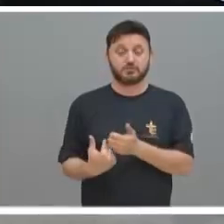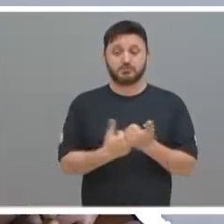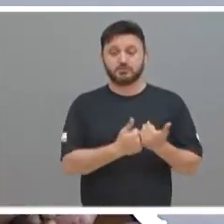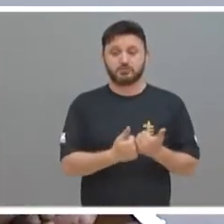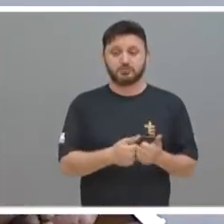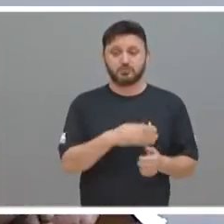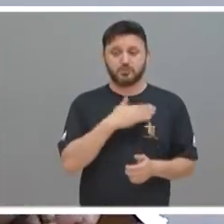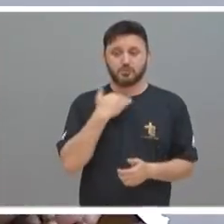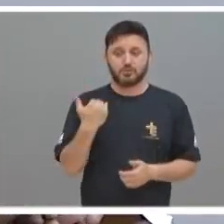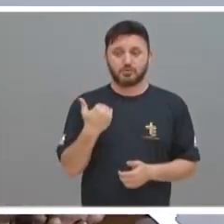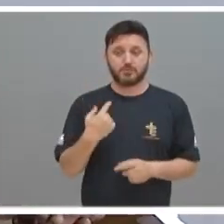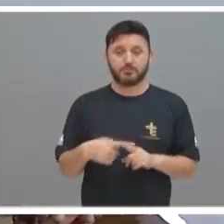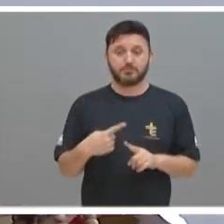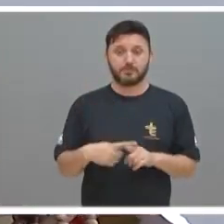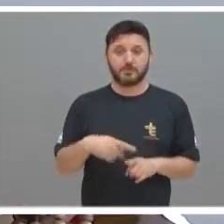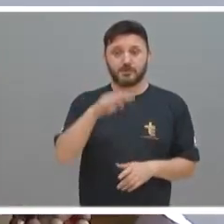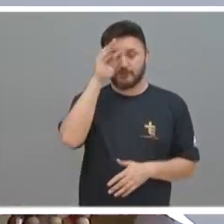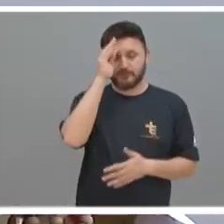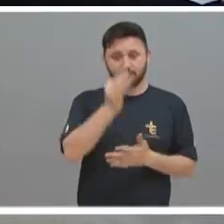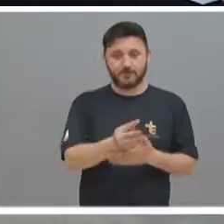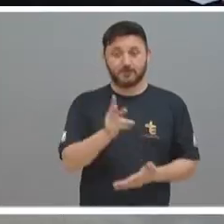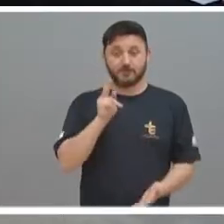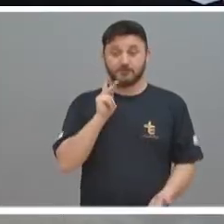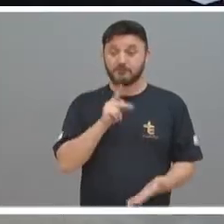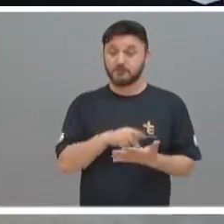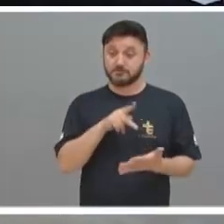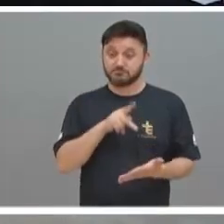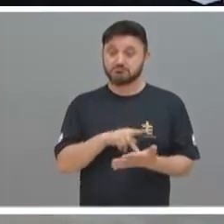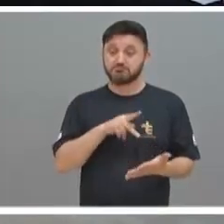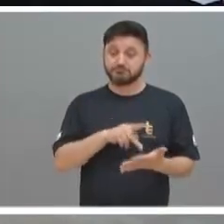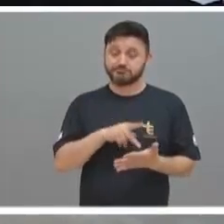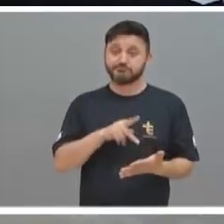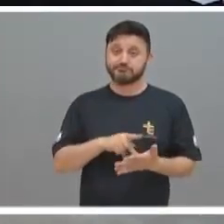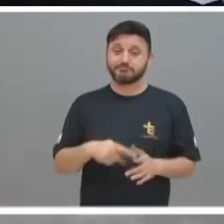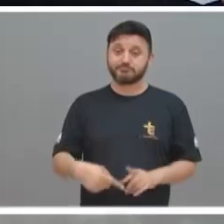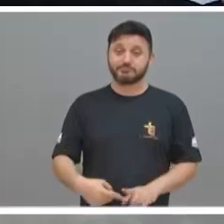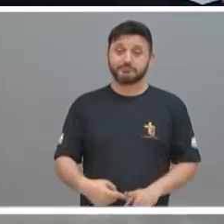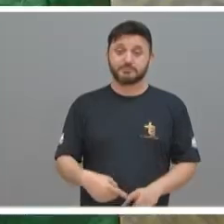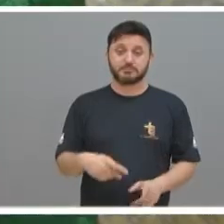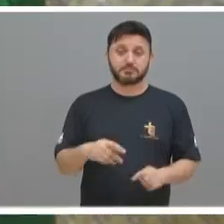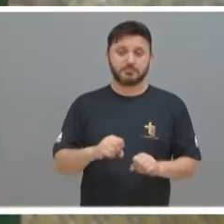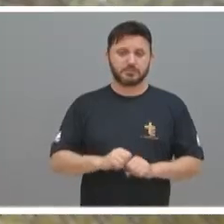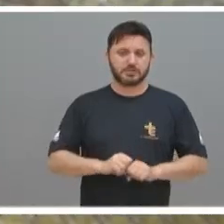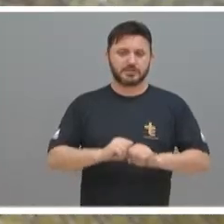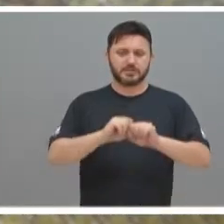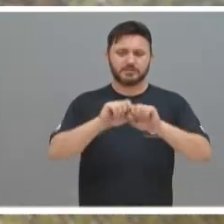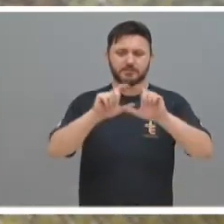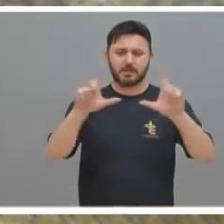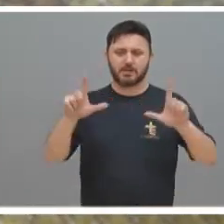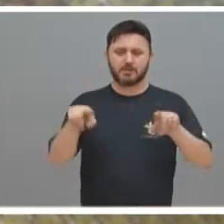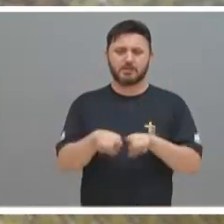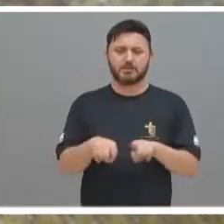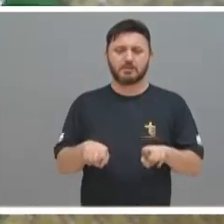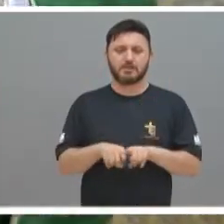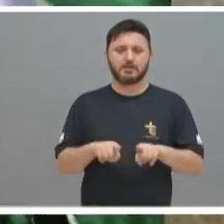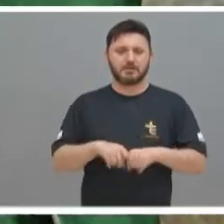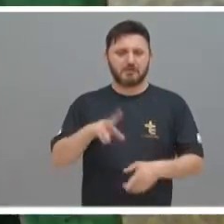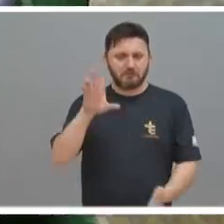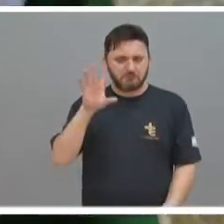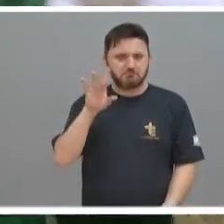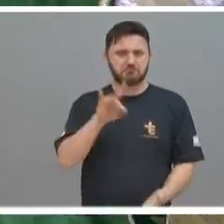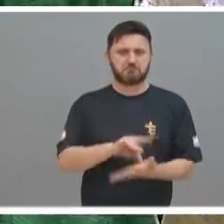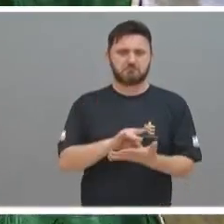fé verdadeira, a fé cristalina, a fé autêntica,